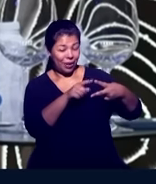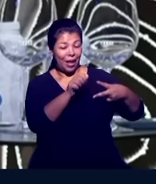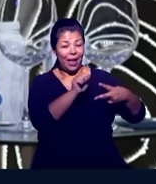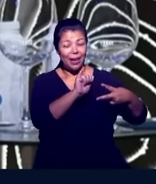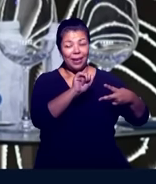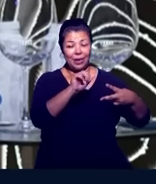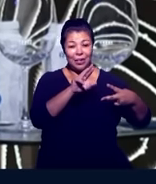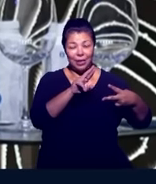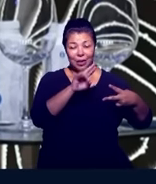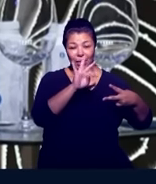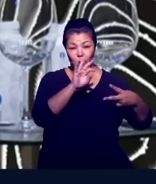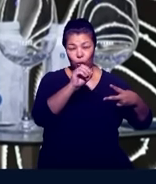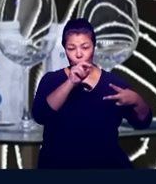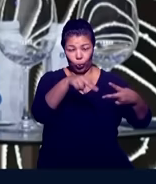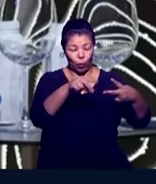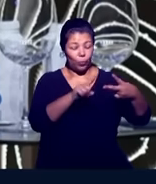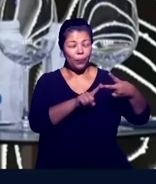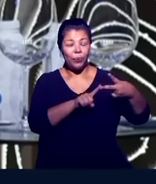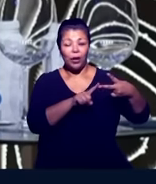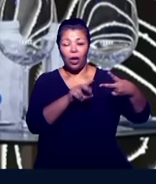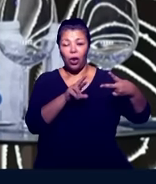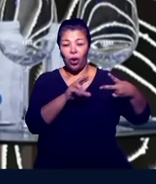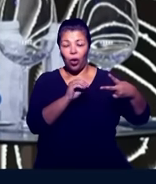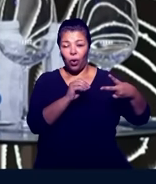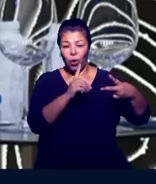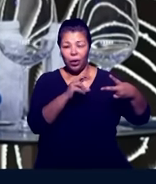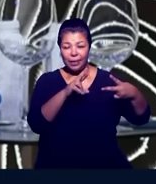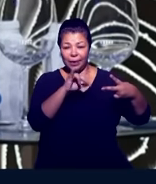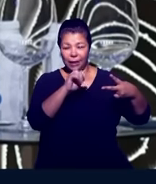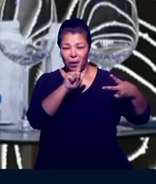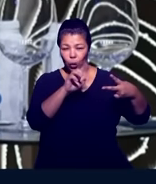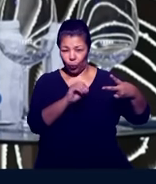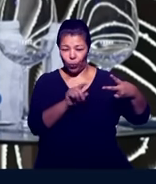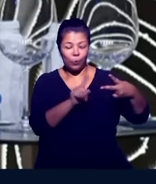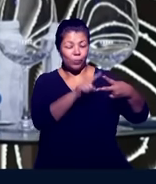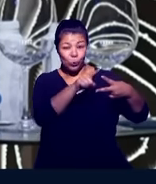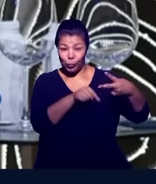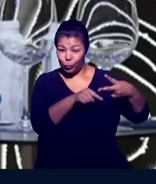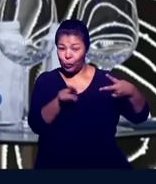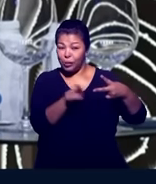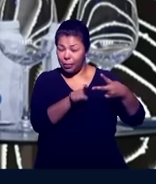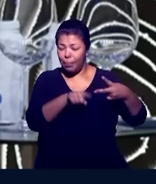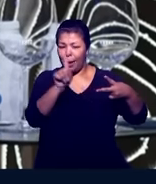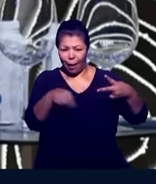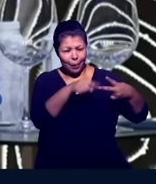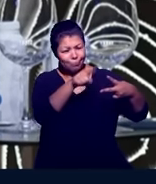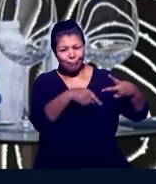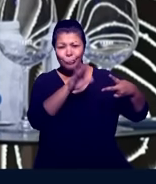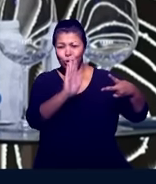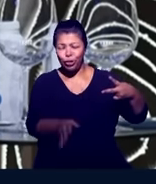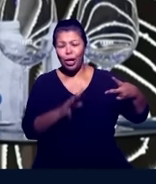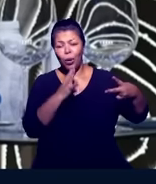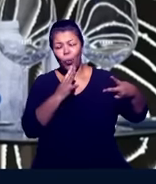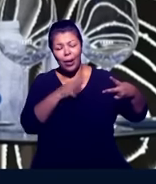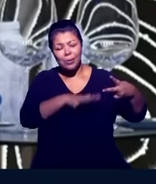Rodrigo eh o Aílton conheci pelos funcionários da do Banco Central eles me foram apresentados